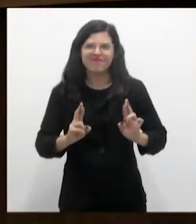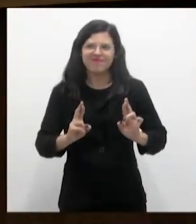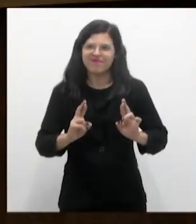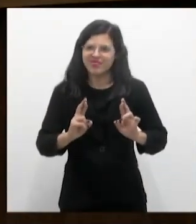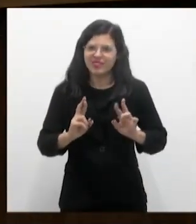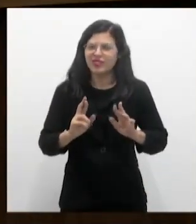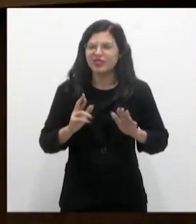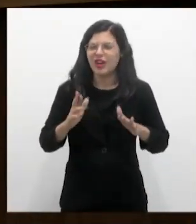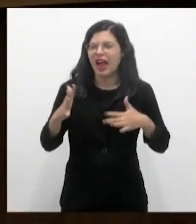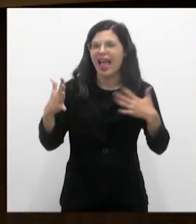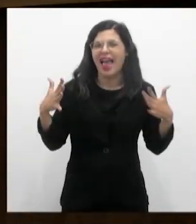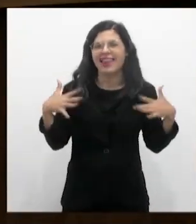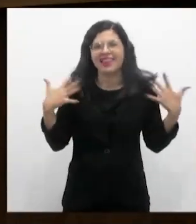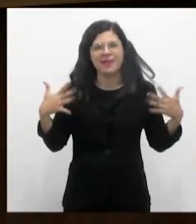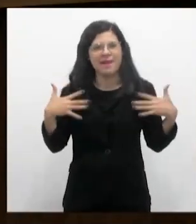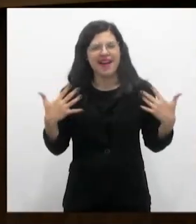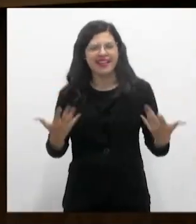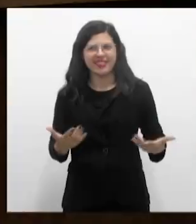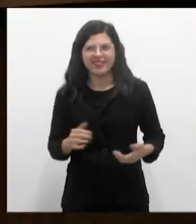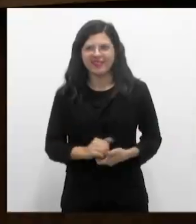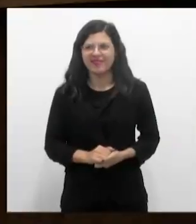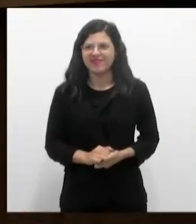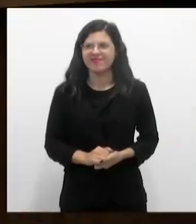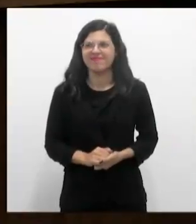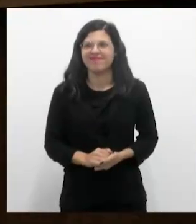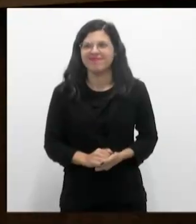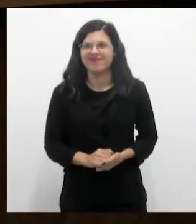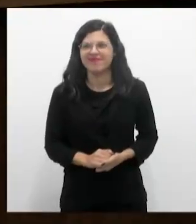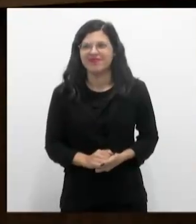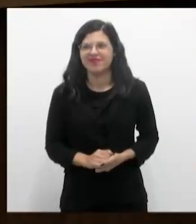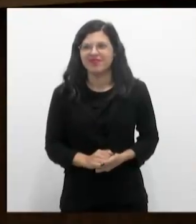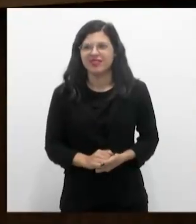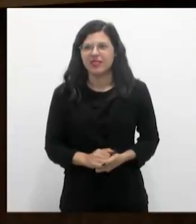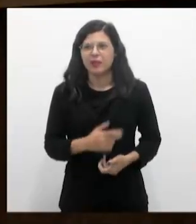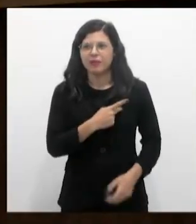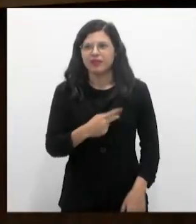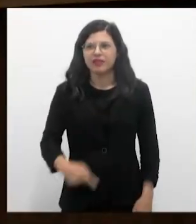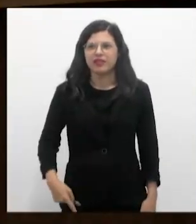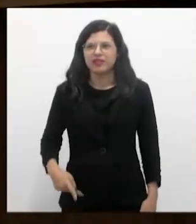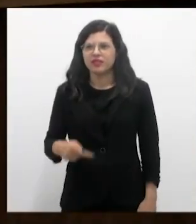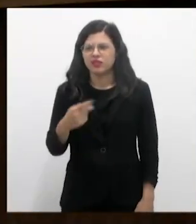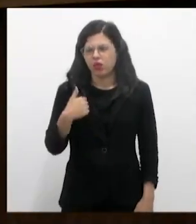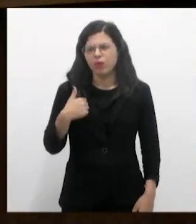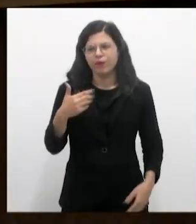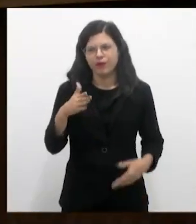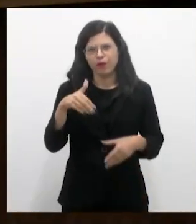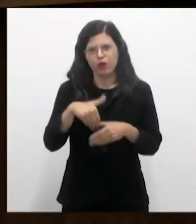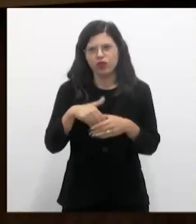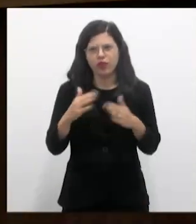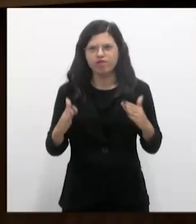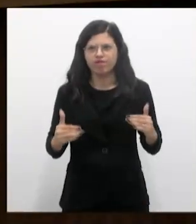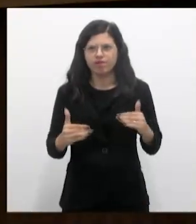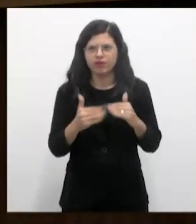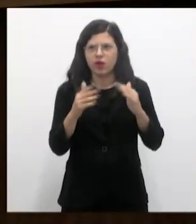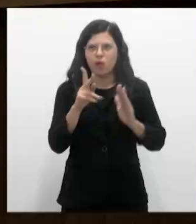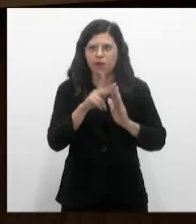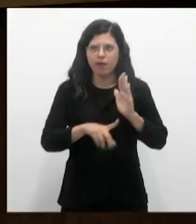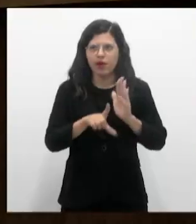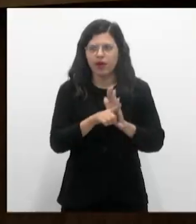disposição, combativa e interativa. Presidente, olha, declarar, votei favoravelmente ao